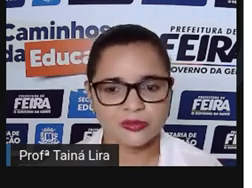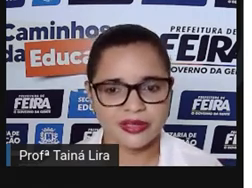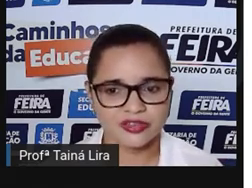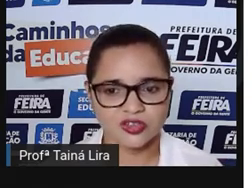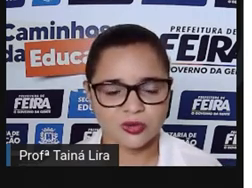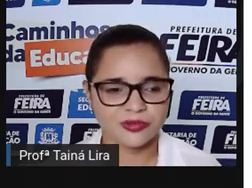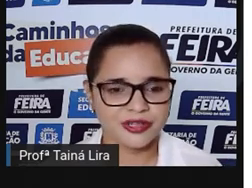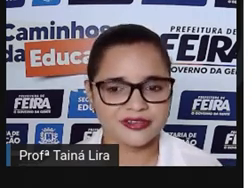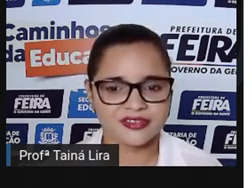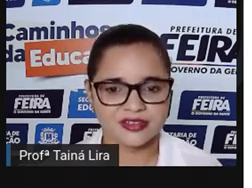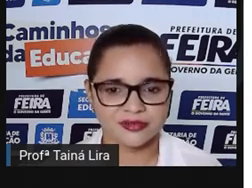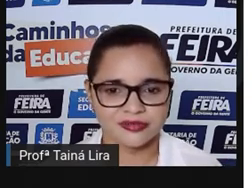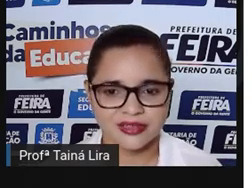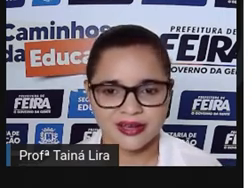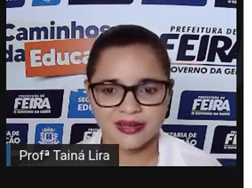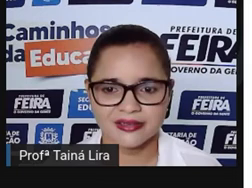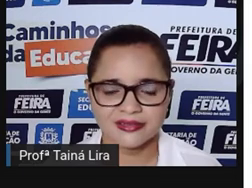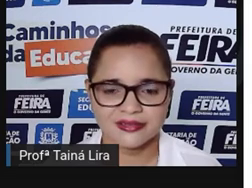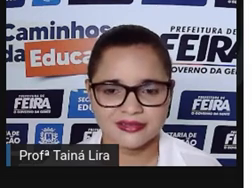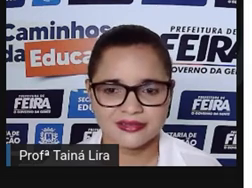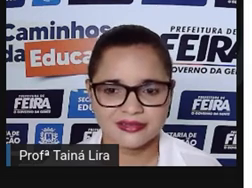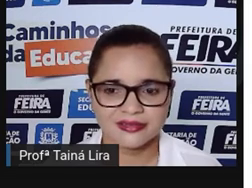Outros meios de comunicação, tá?